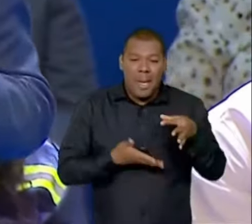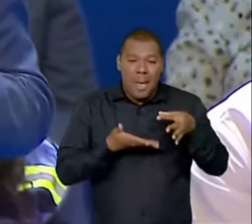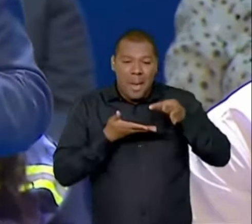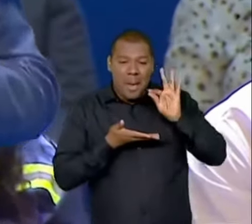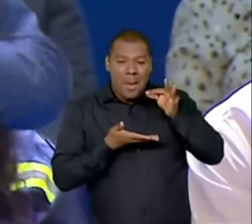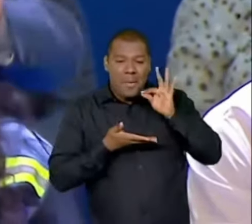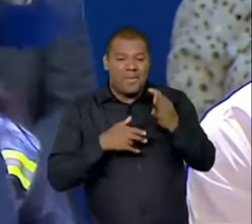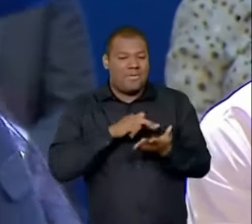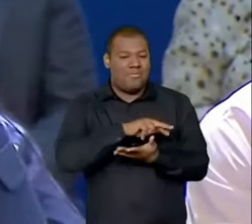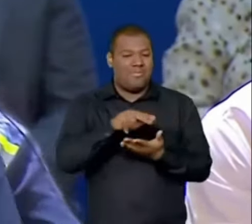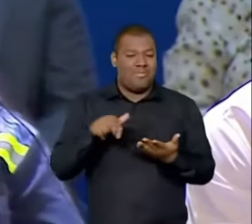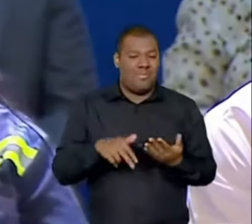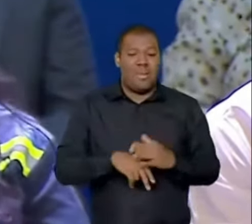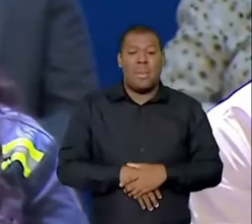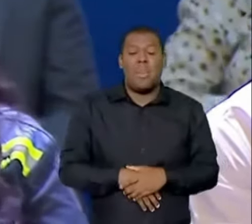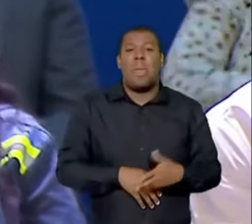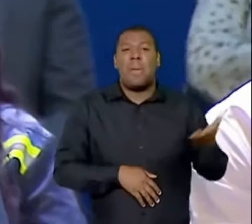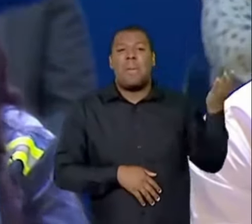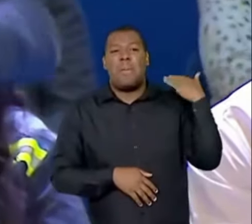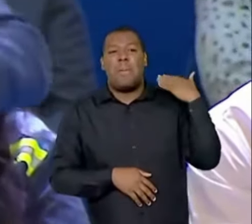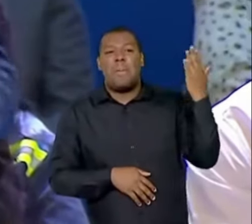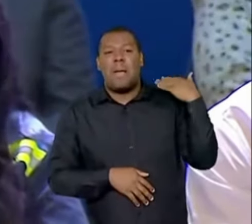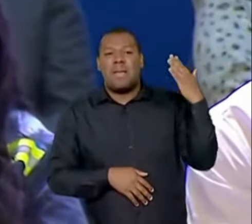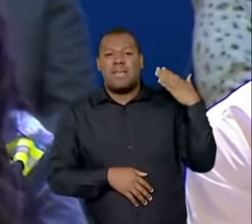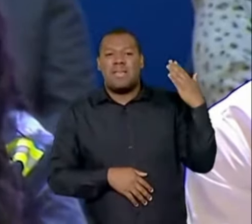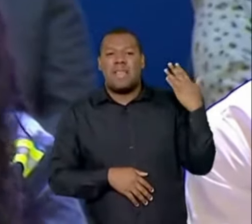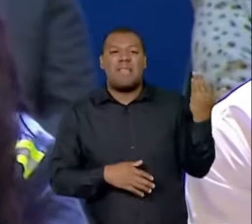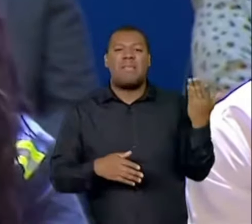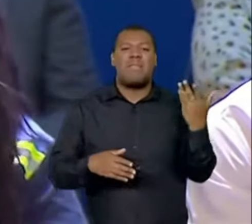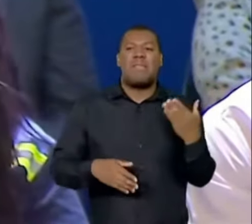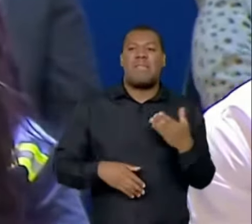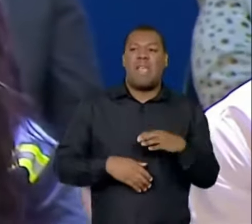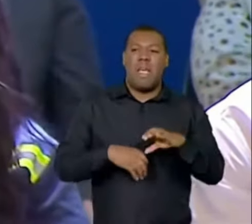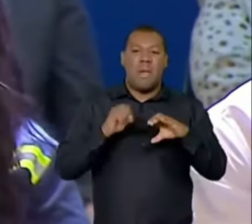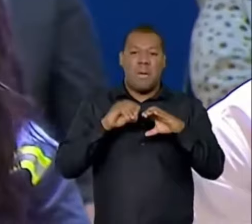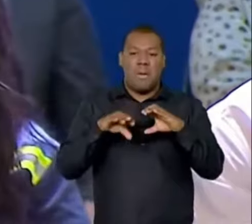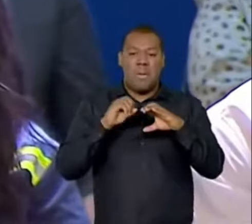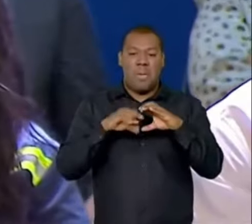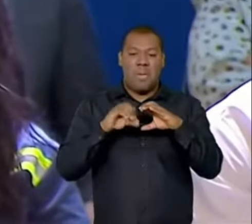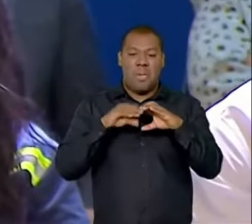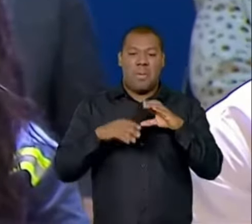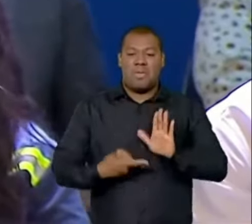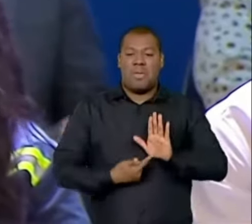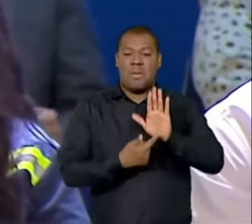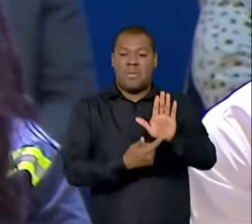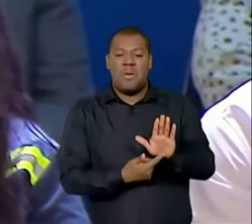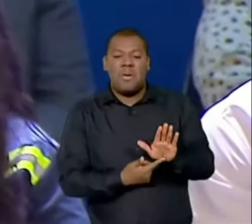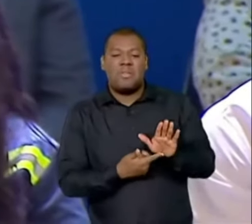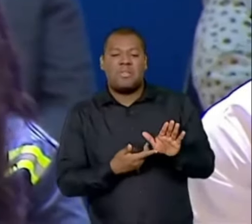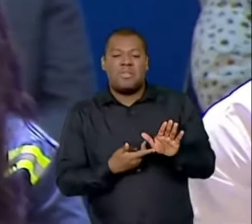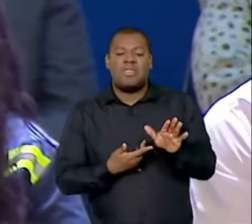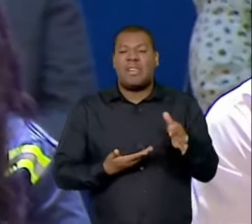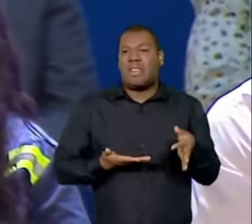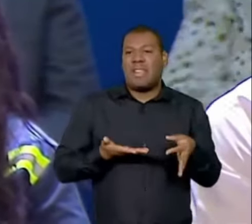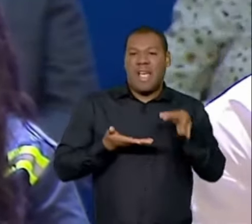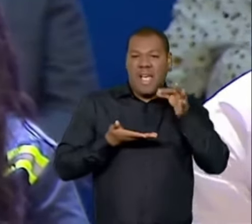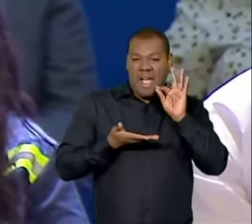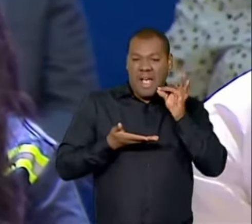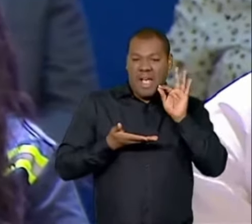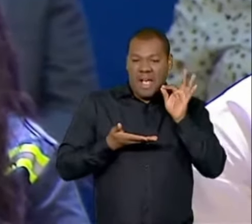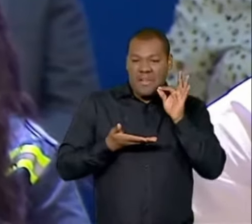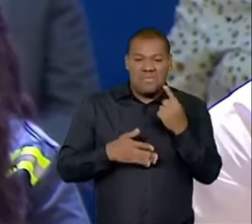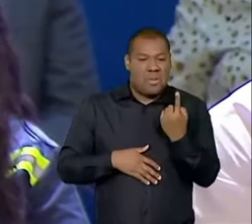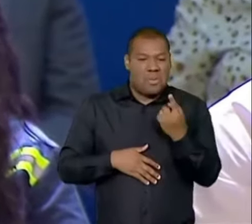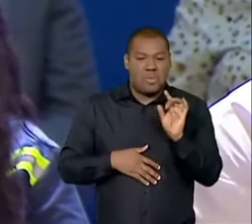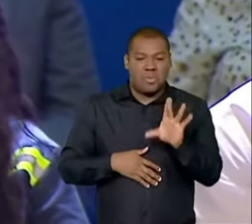café como a gente via na tabela do Globo Rural, conilon, tanta saca, sabe? Não é mais assim.